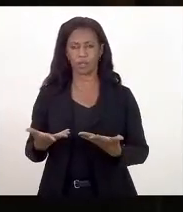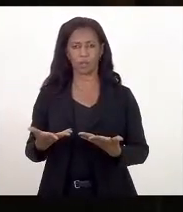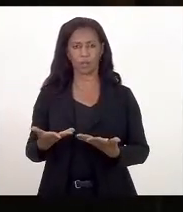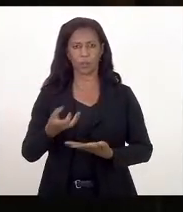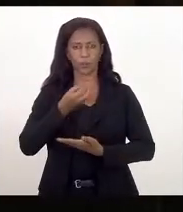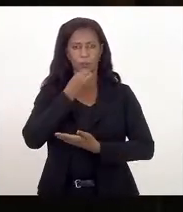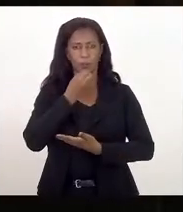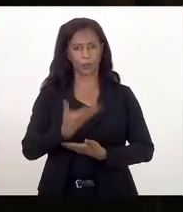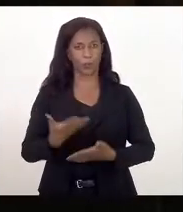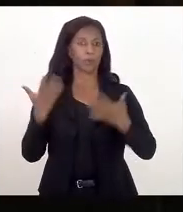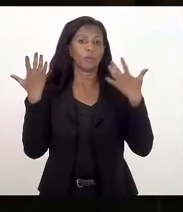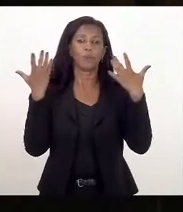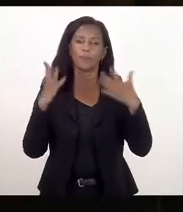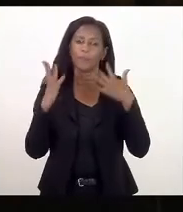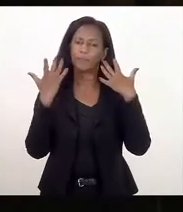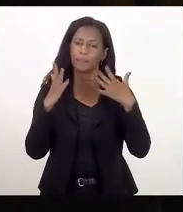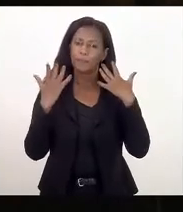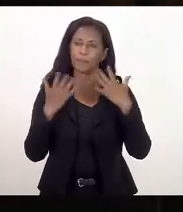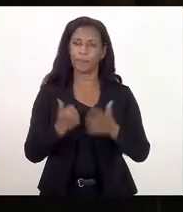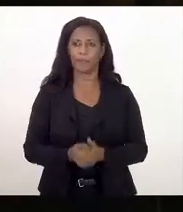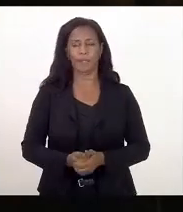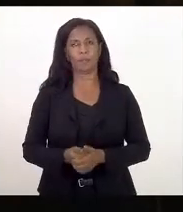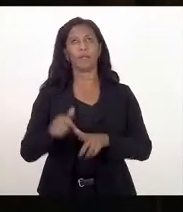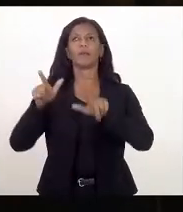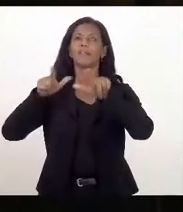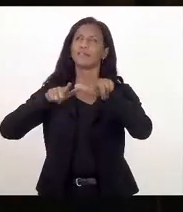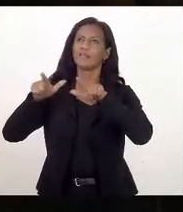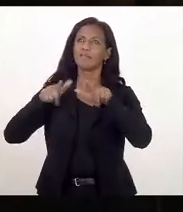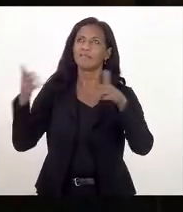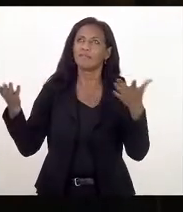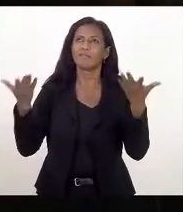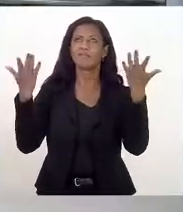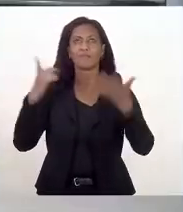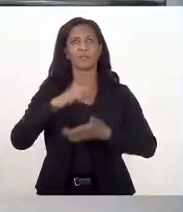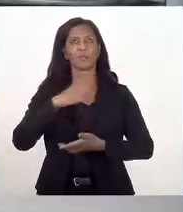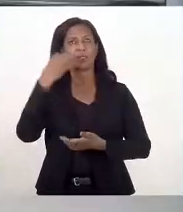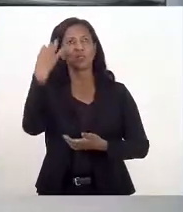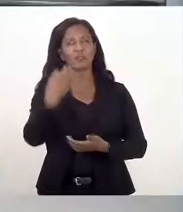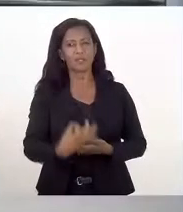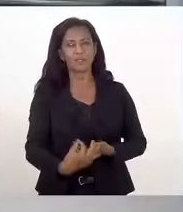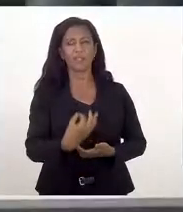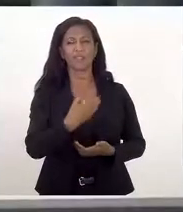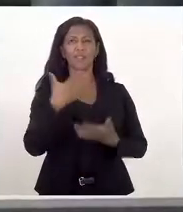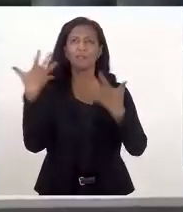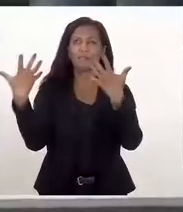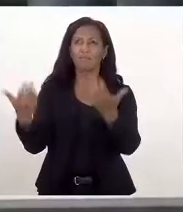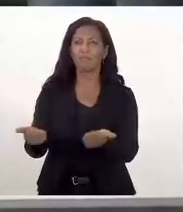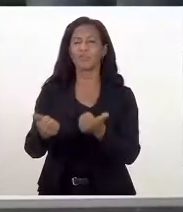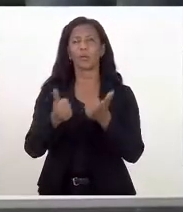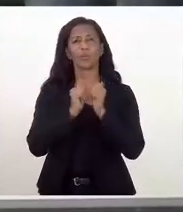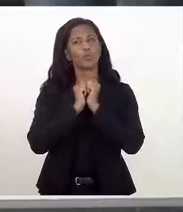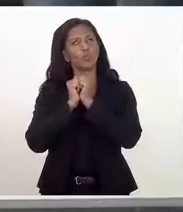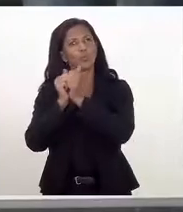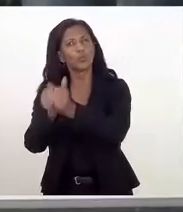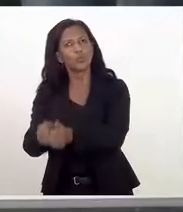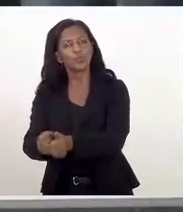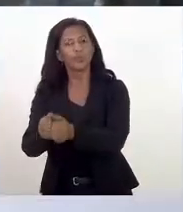Então, parabéns à V. Exª. Parabéns aos servidores. Eu tenho certeza que vamos caminhar